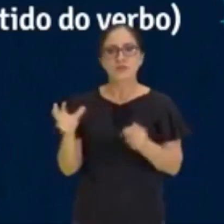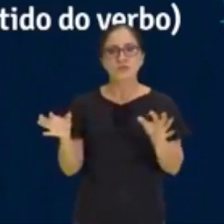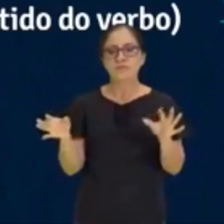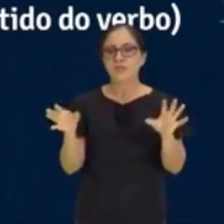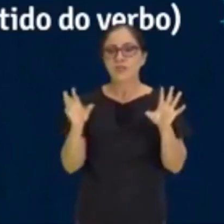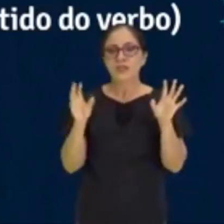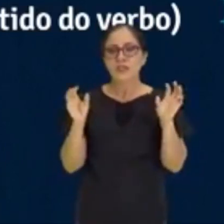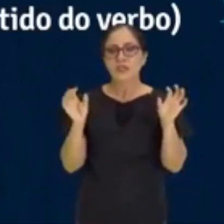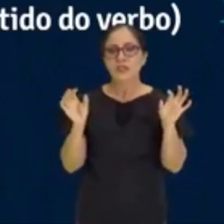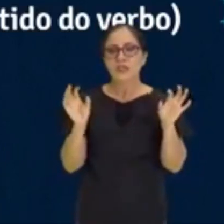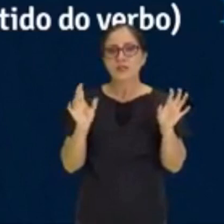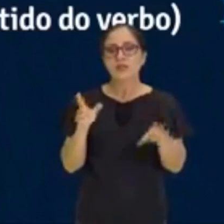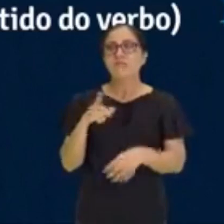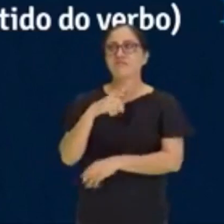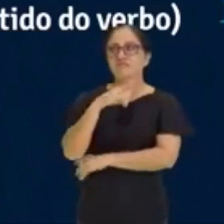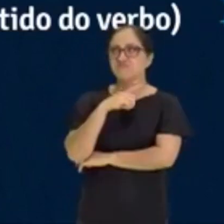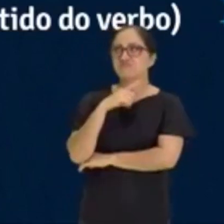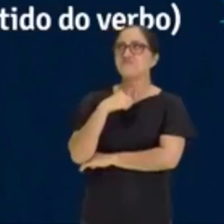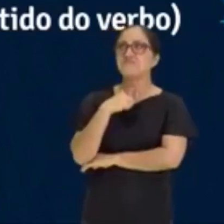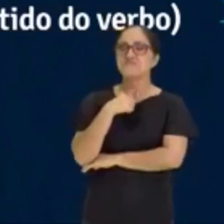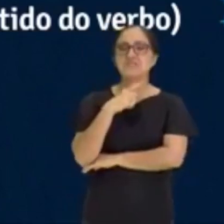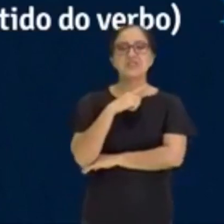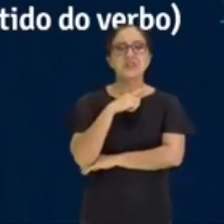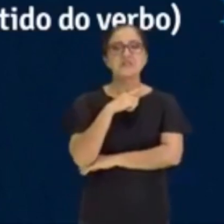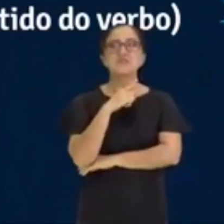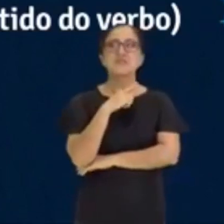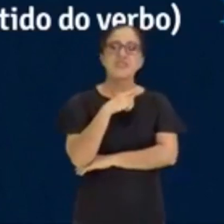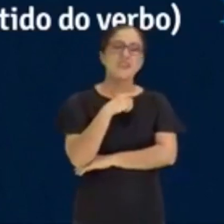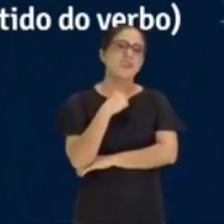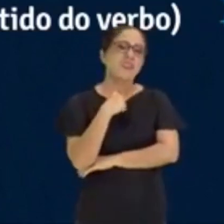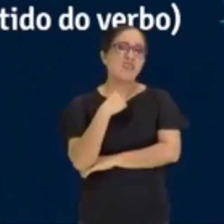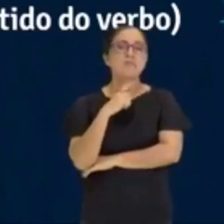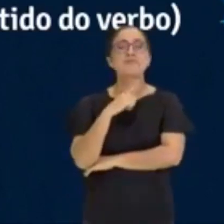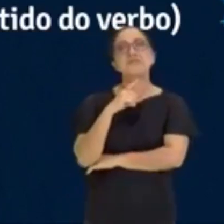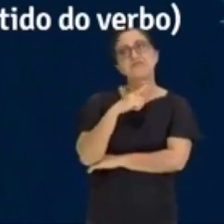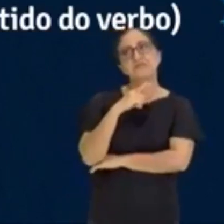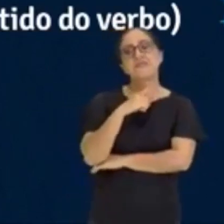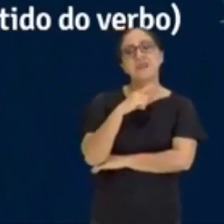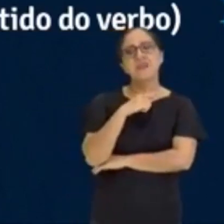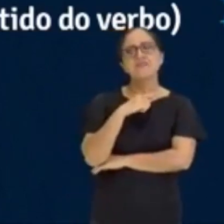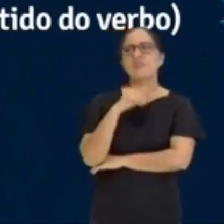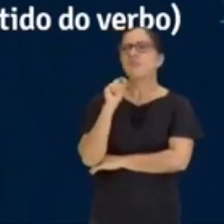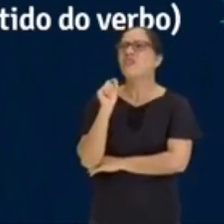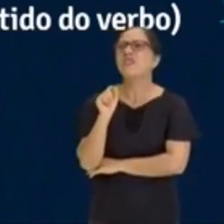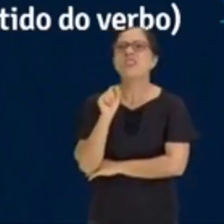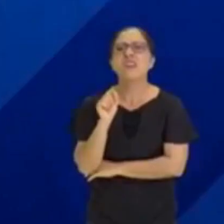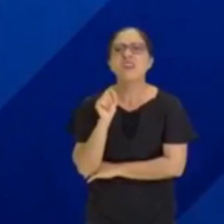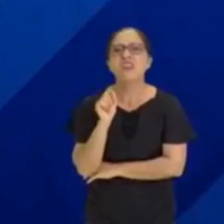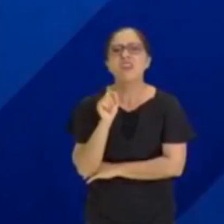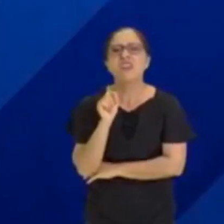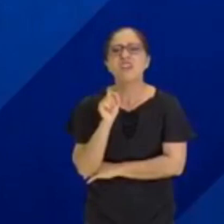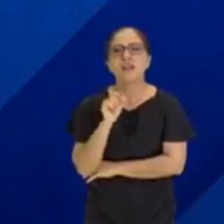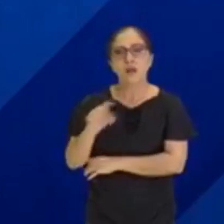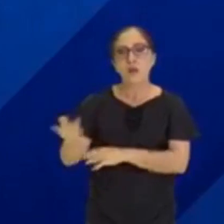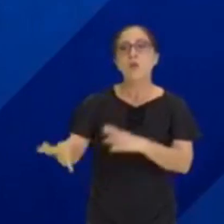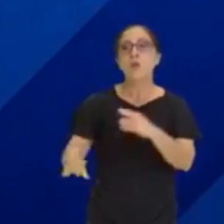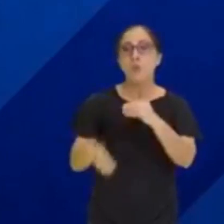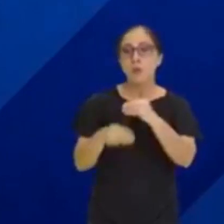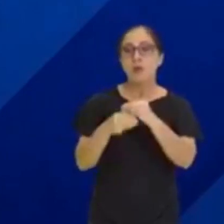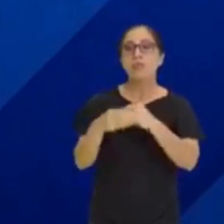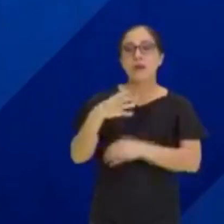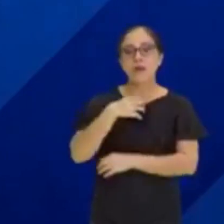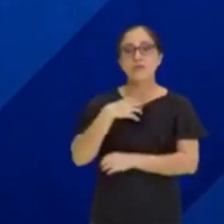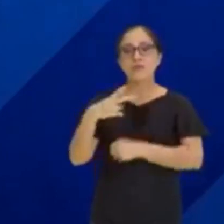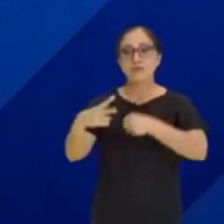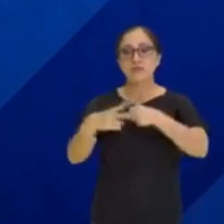ah, gente, eu tive, vocês não vão entender o que eu tive. Eu preciso completar o sentido